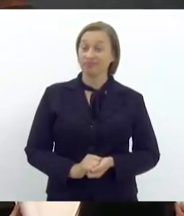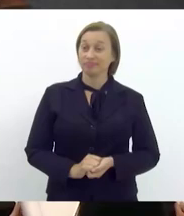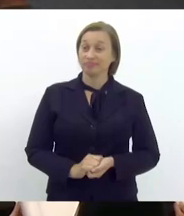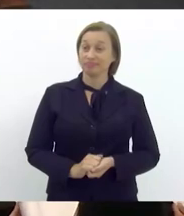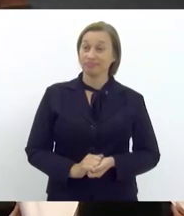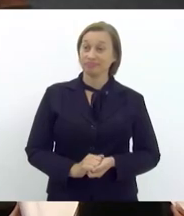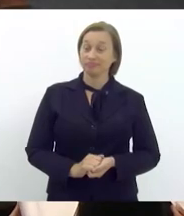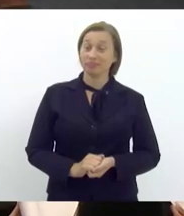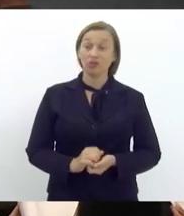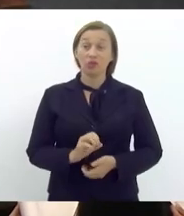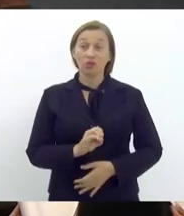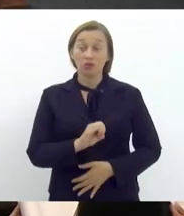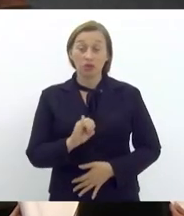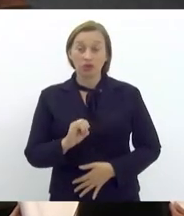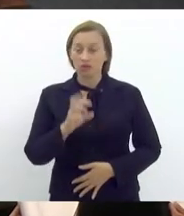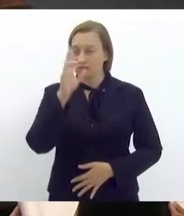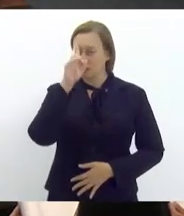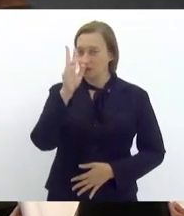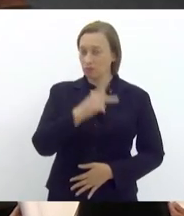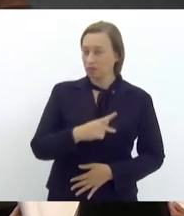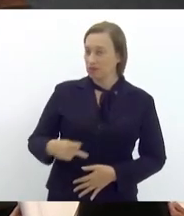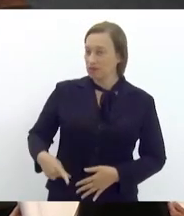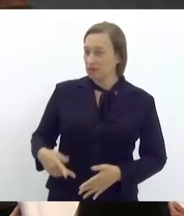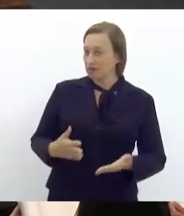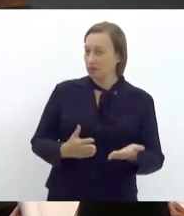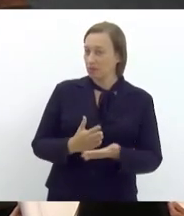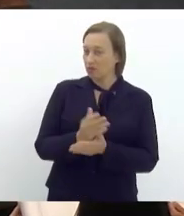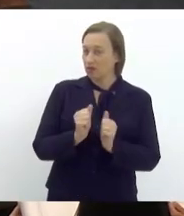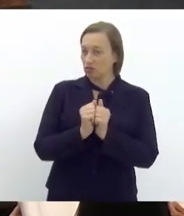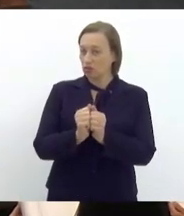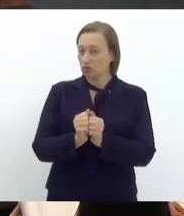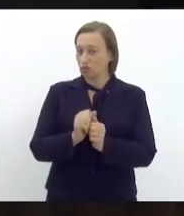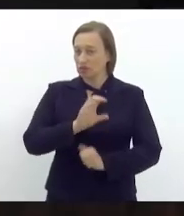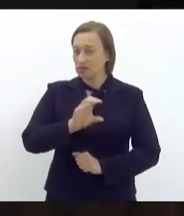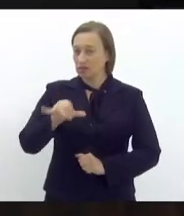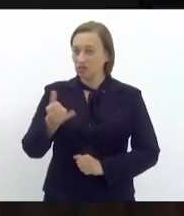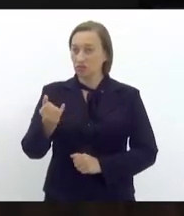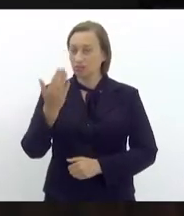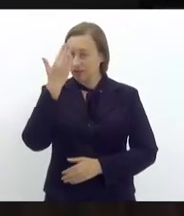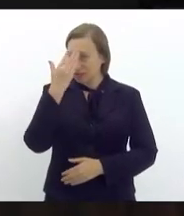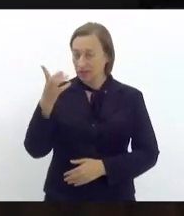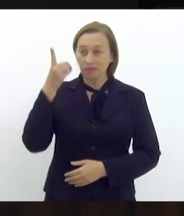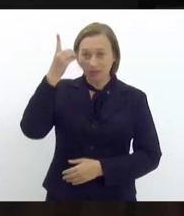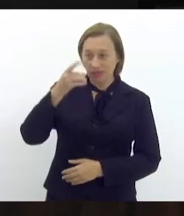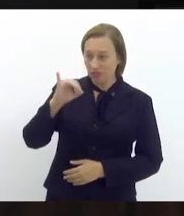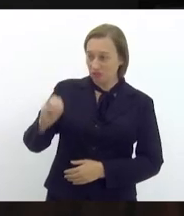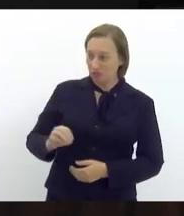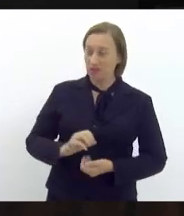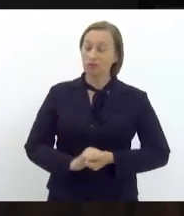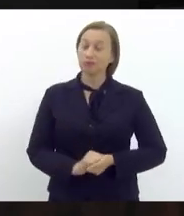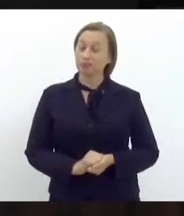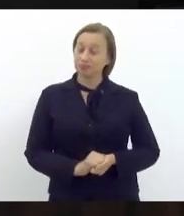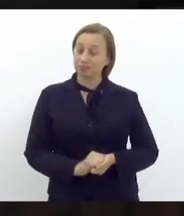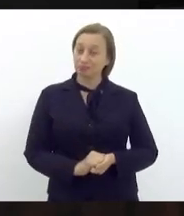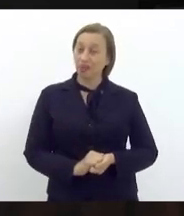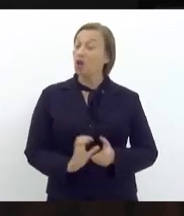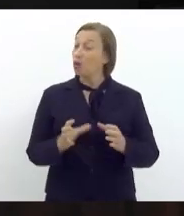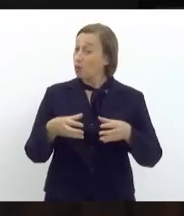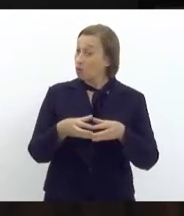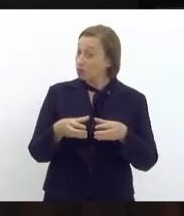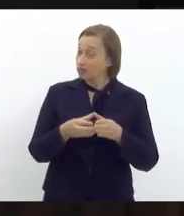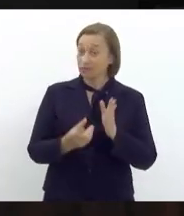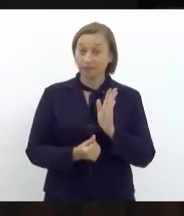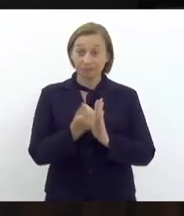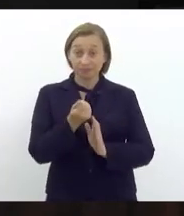alô obrigado senhor presidente favorável com a CCJ muito obrigado deputado Dionísio para emitir parecer pela comissão de